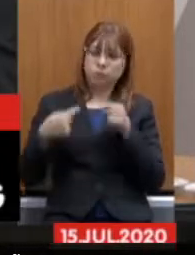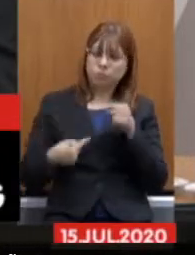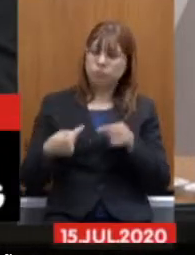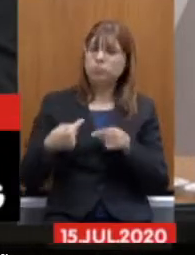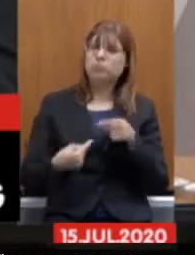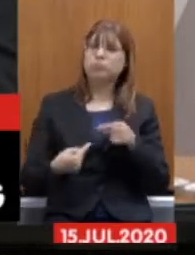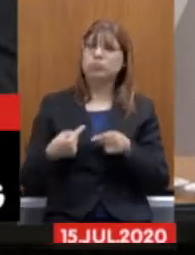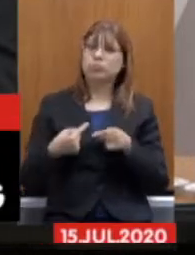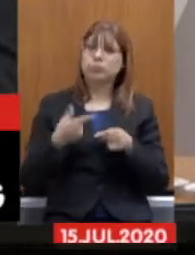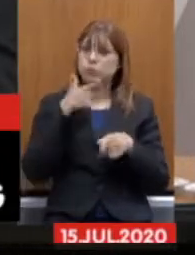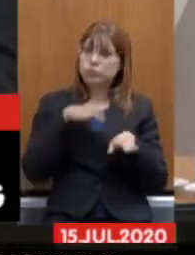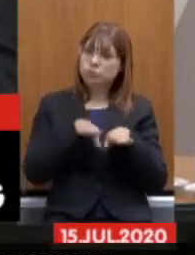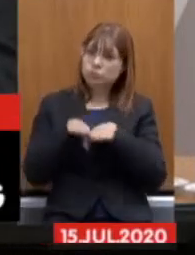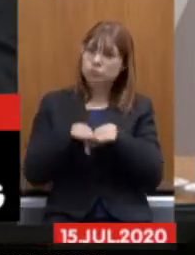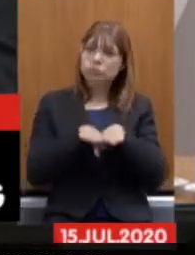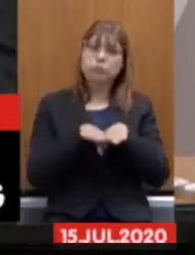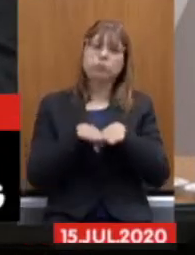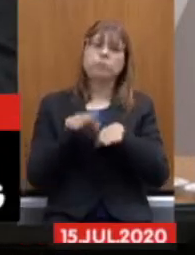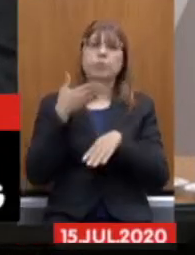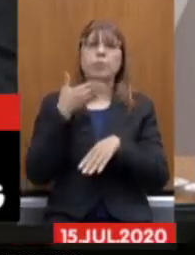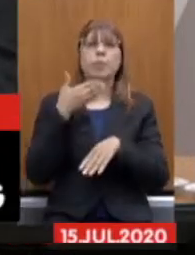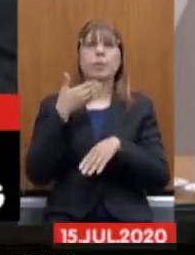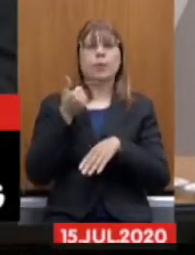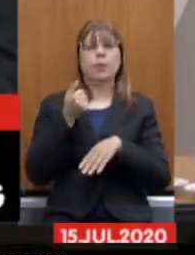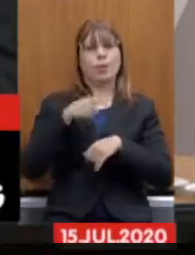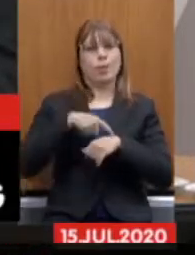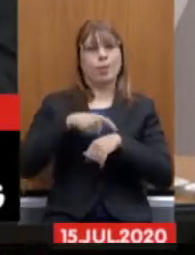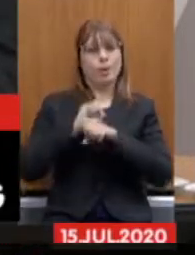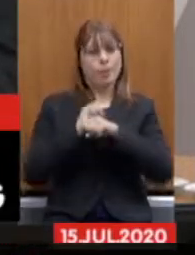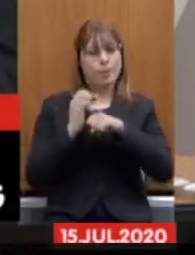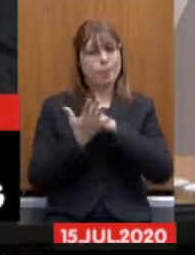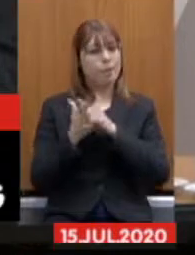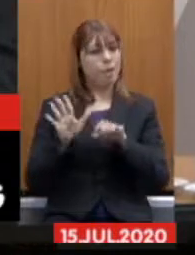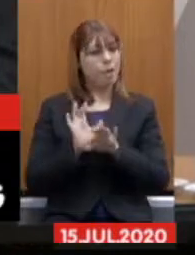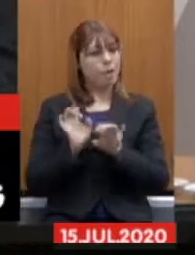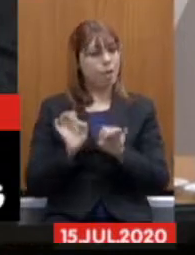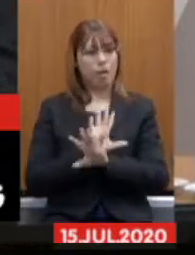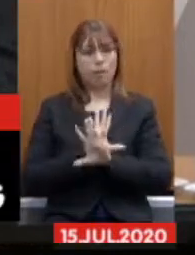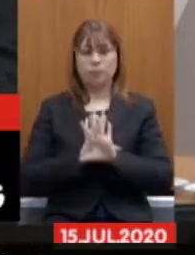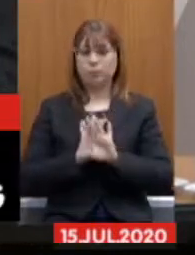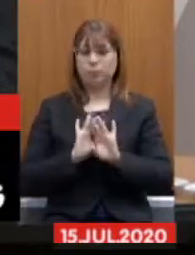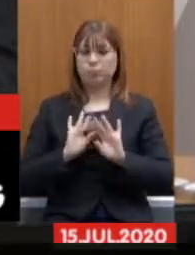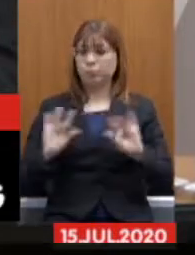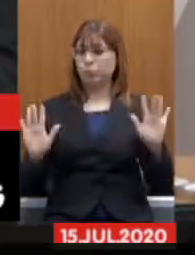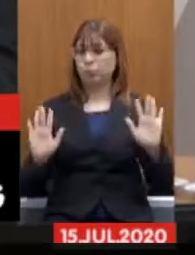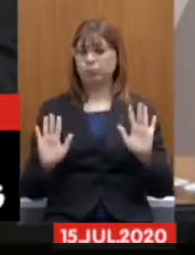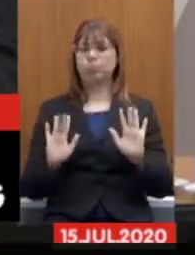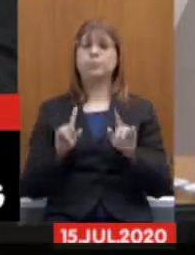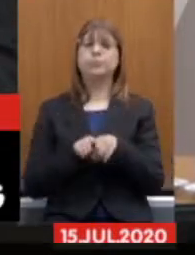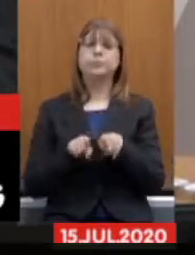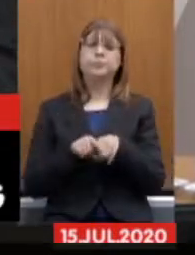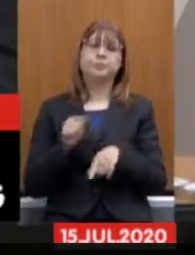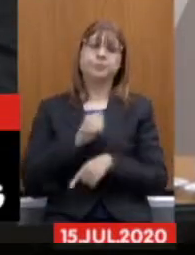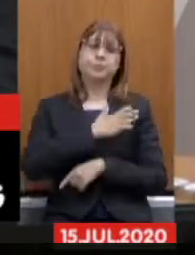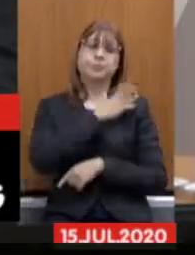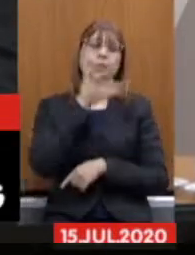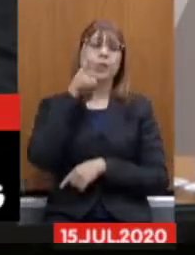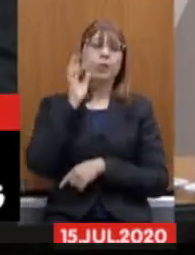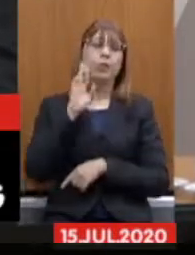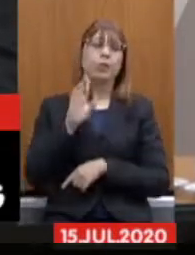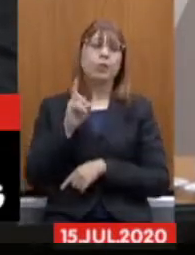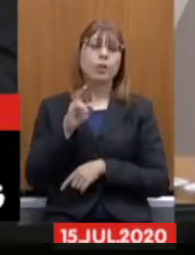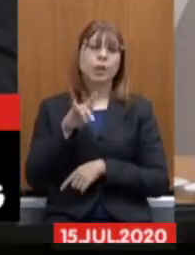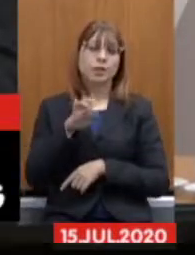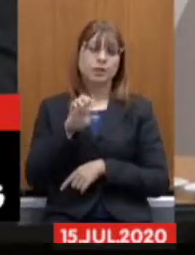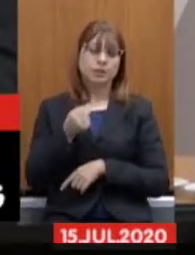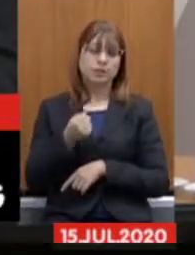é o ideal seria fazer isso quando academia estiver sob controle e faça também do anúncio do deputado sargento rodrigues ontem do